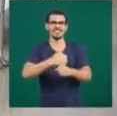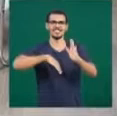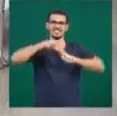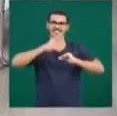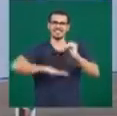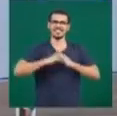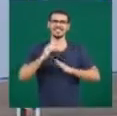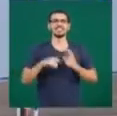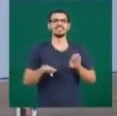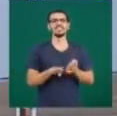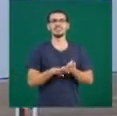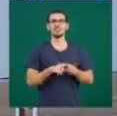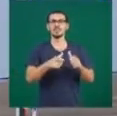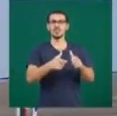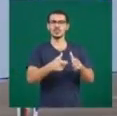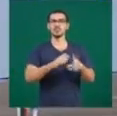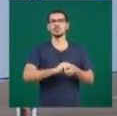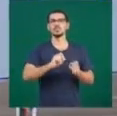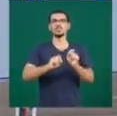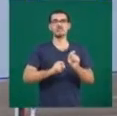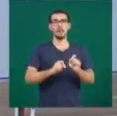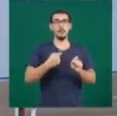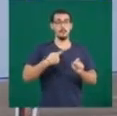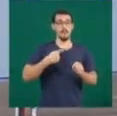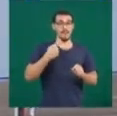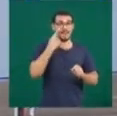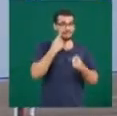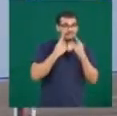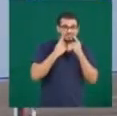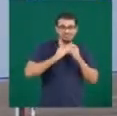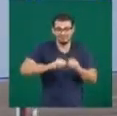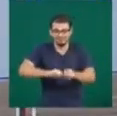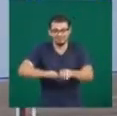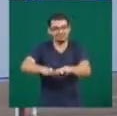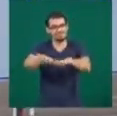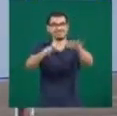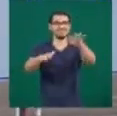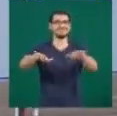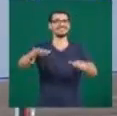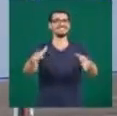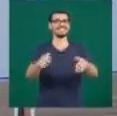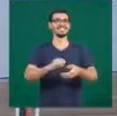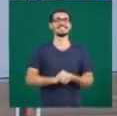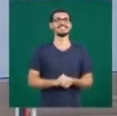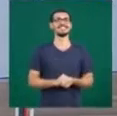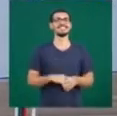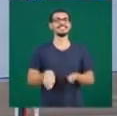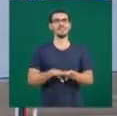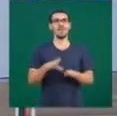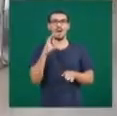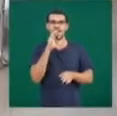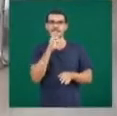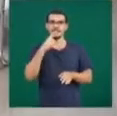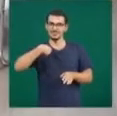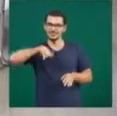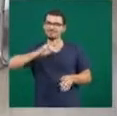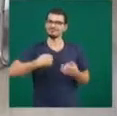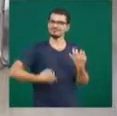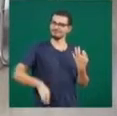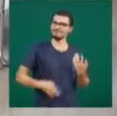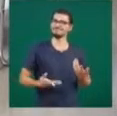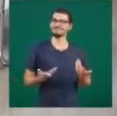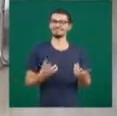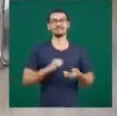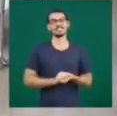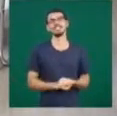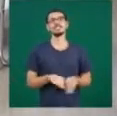mais recente, que é o Quanto Mais Meus Olhos Choram, Mais o Mar Quebra na Praia. Então, daqui um pouquinho já estou correndo para lá. Luiz, o que é mais interessante, né? A